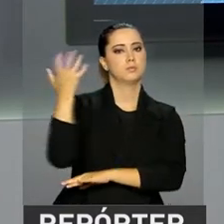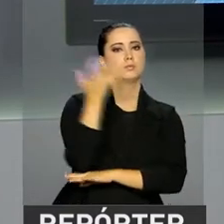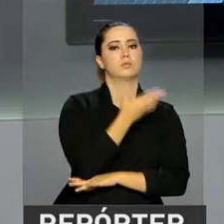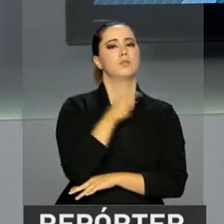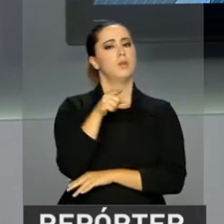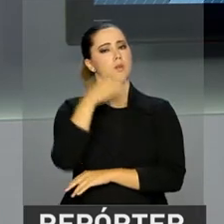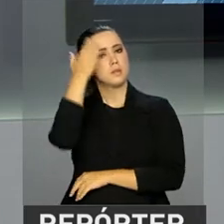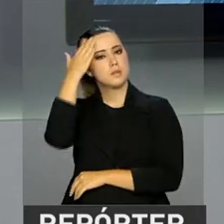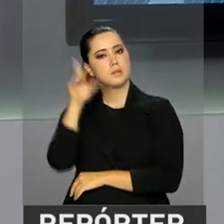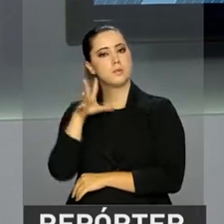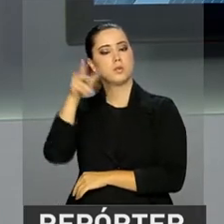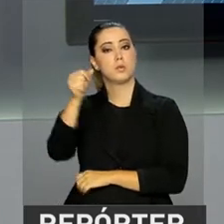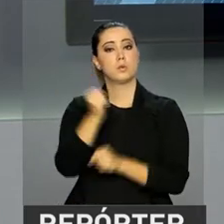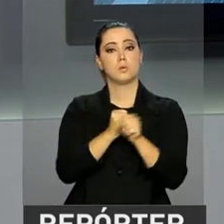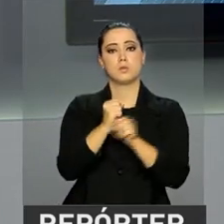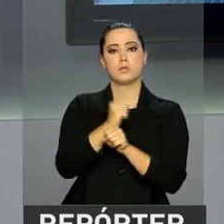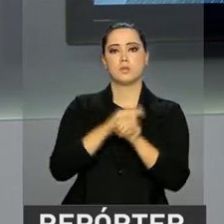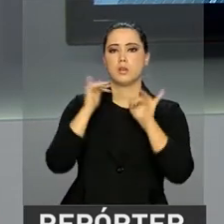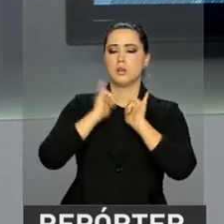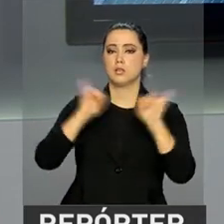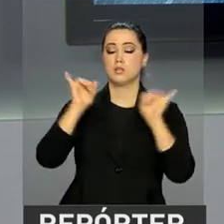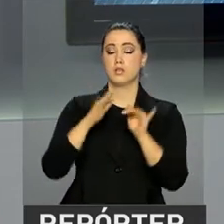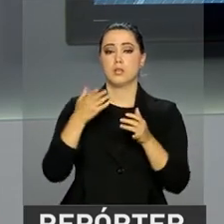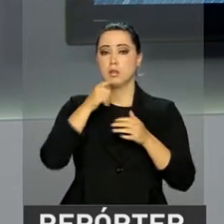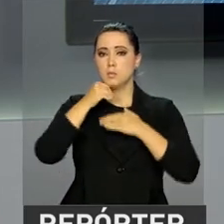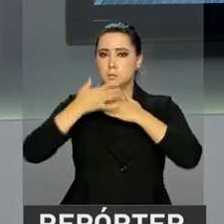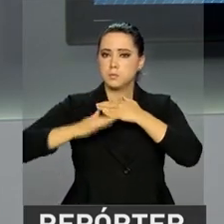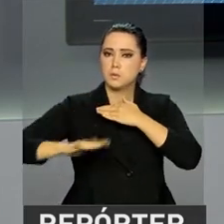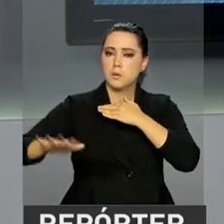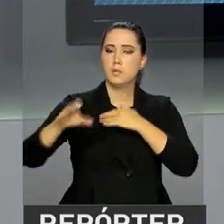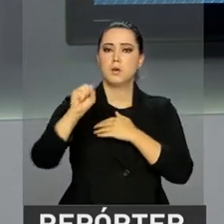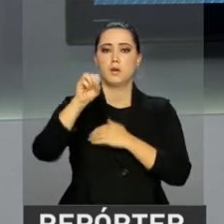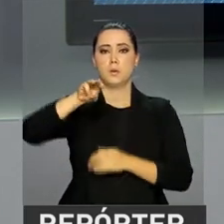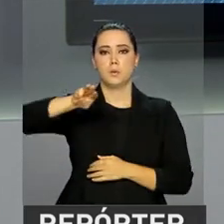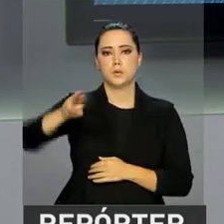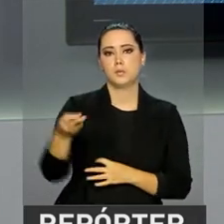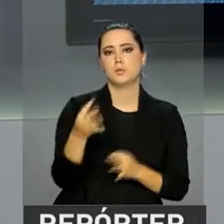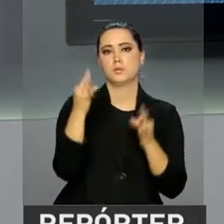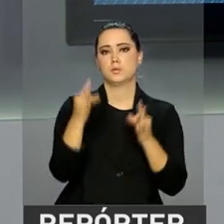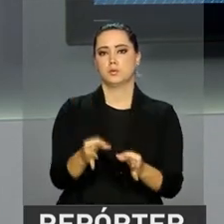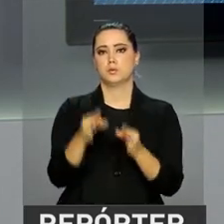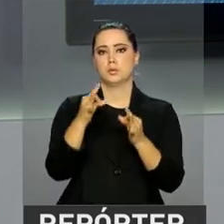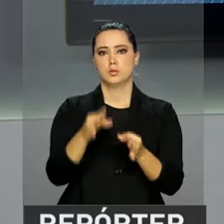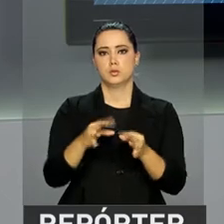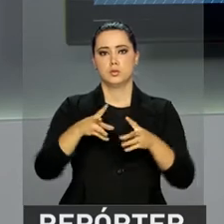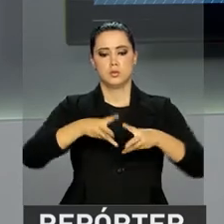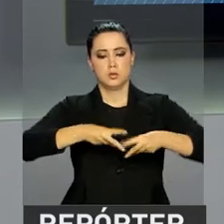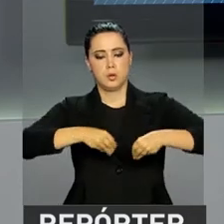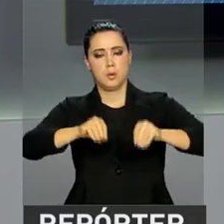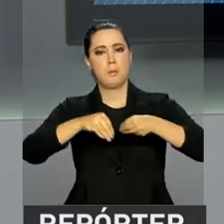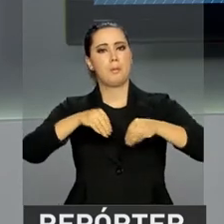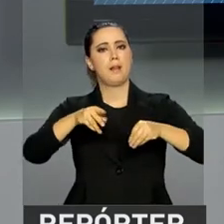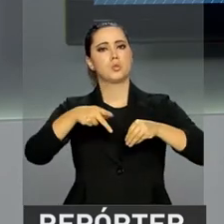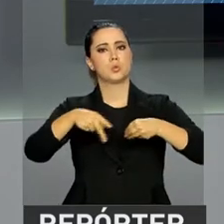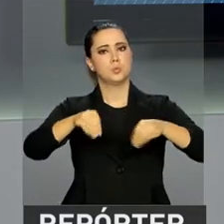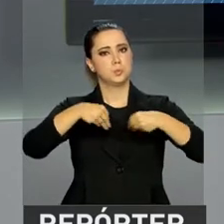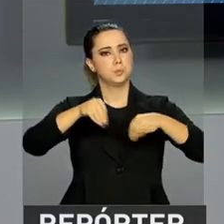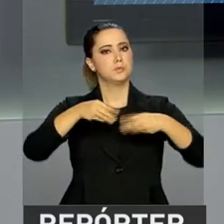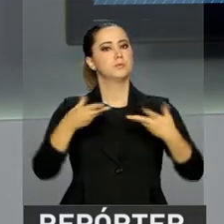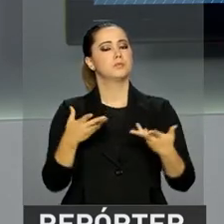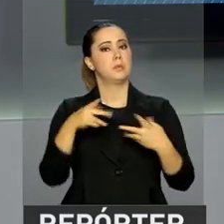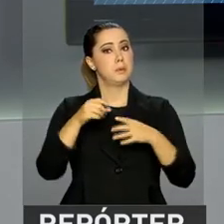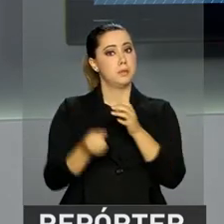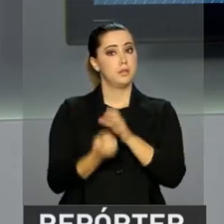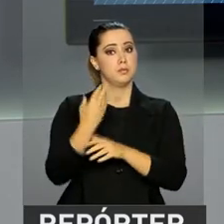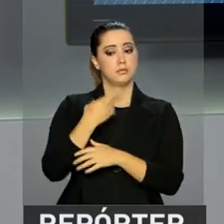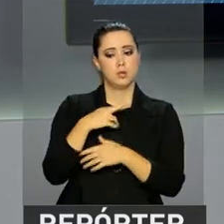ambiente. Você sabia que todos os anos são lançados ao mar 8 milhões de toneladas de plásticos? E para criar soluções e reduzir esse